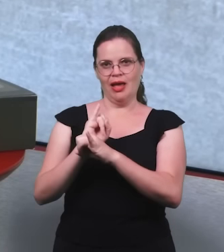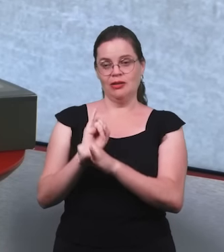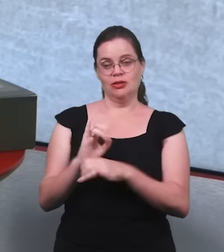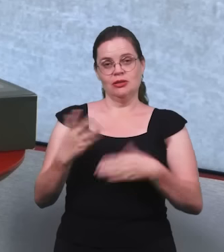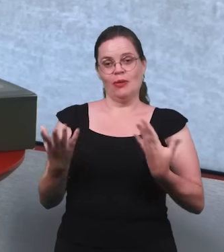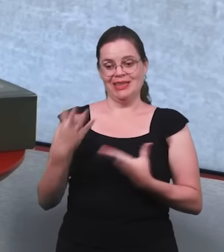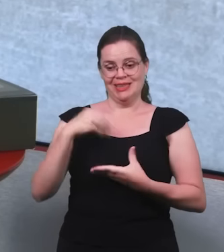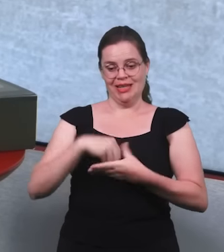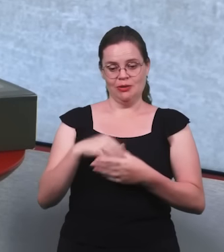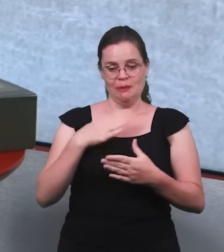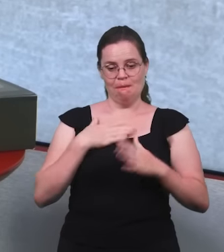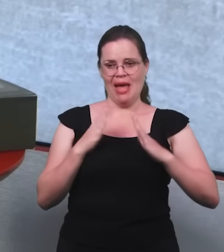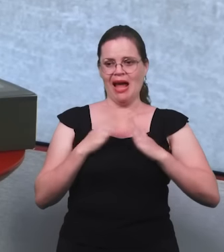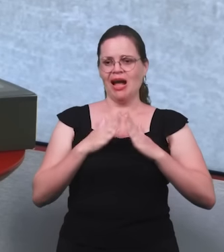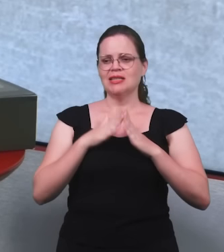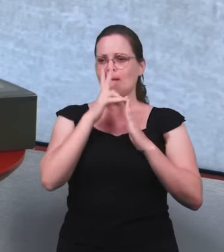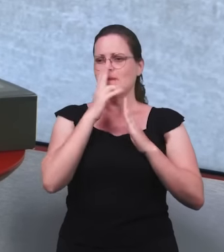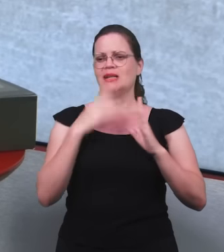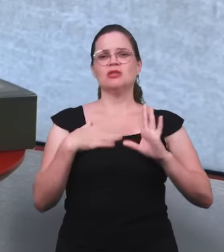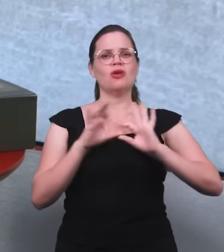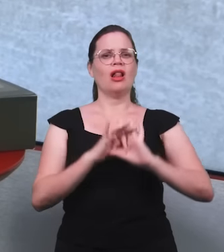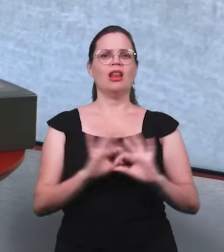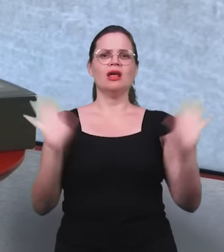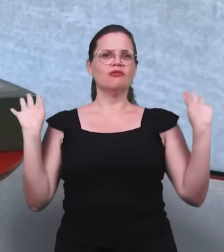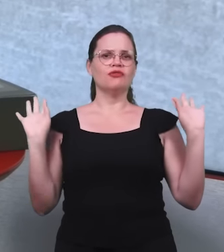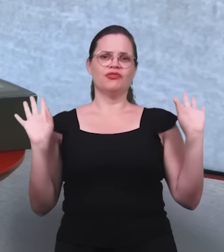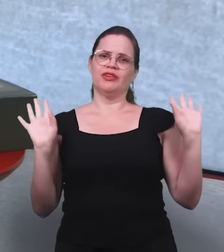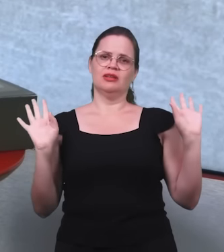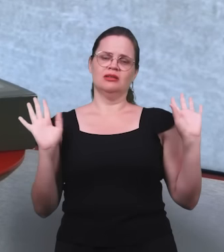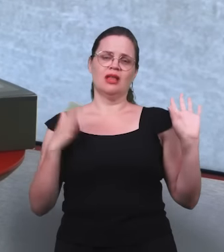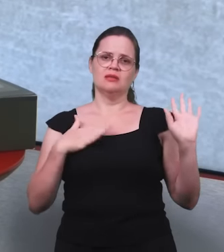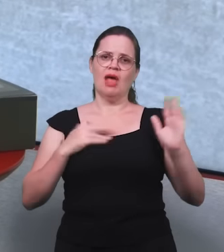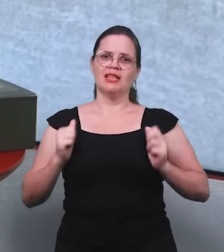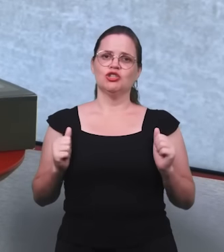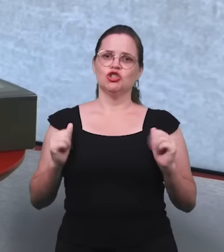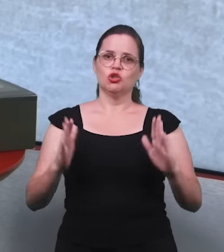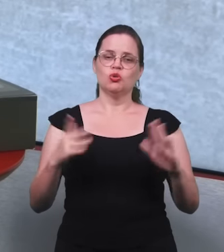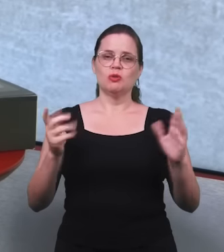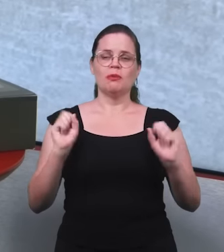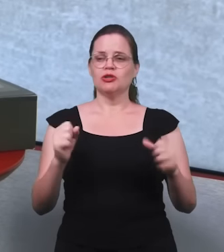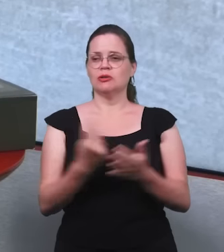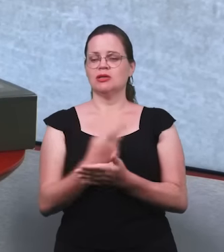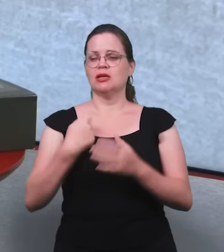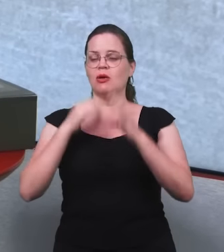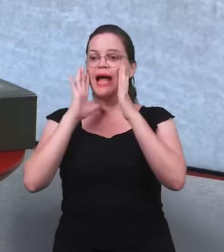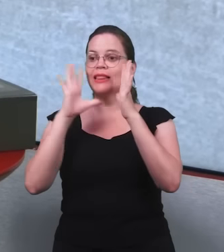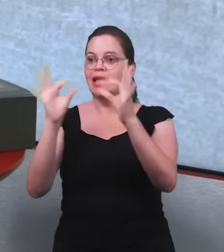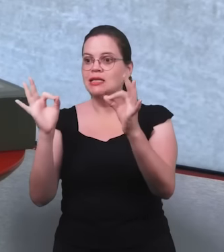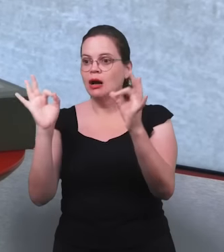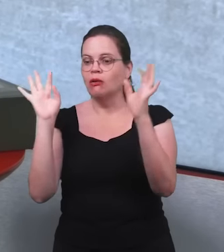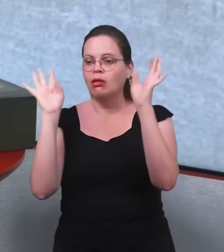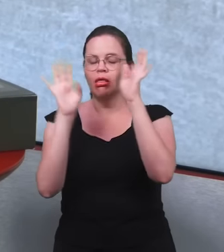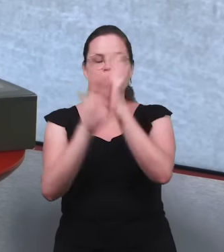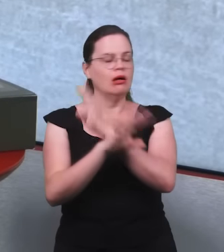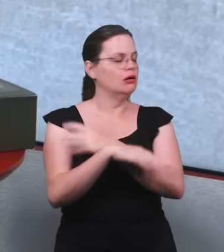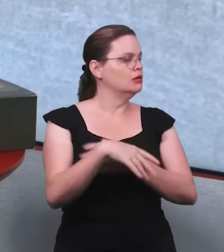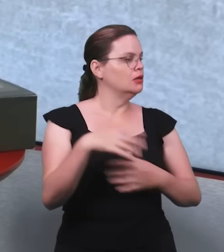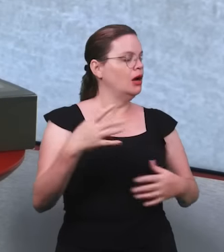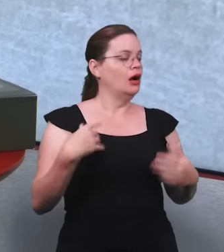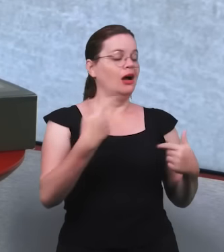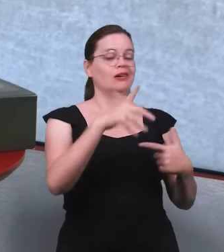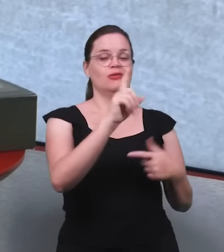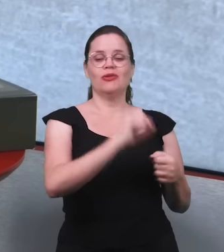liberdades de ações. E essas ações, de alguma maneira, elas desviam a nossa atenção e até, às vezes, nos